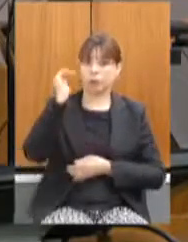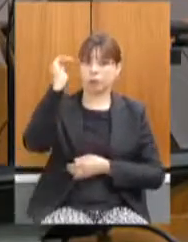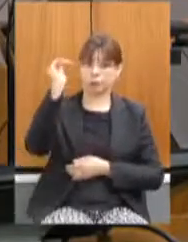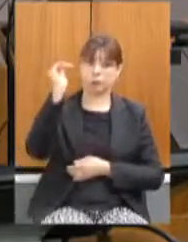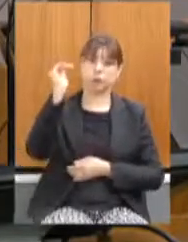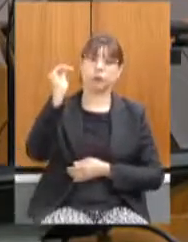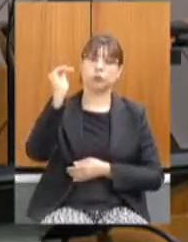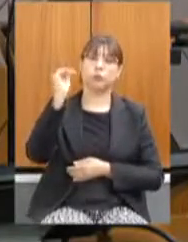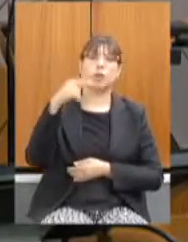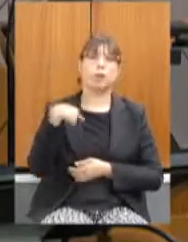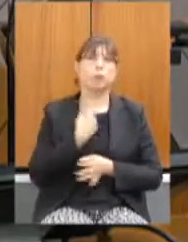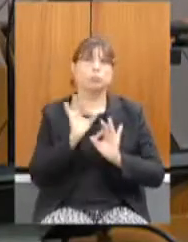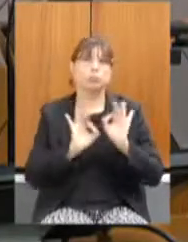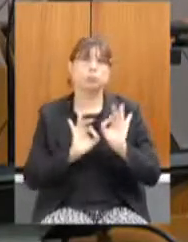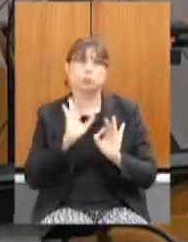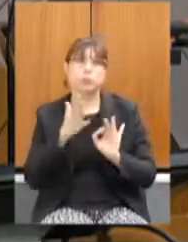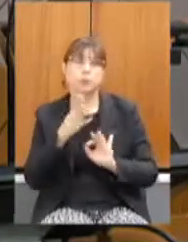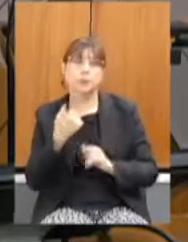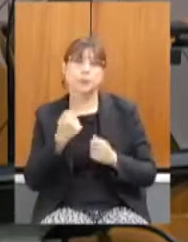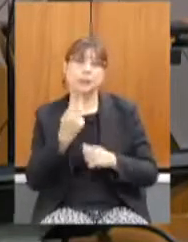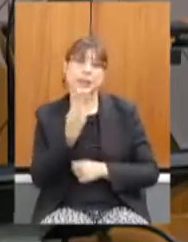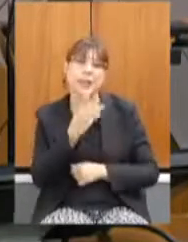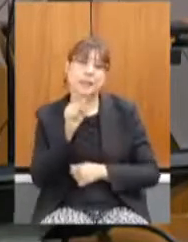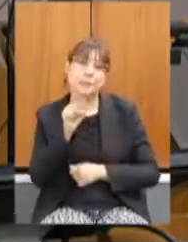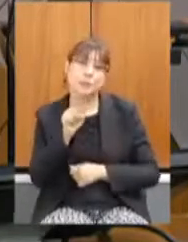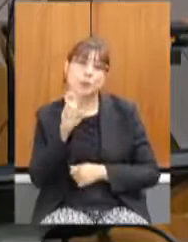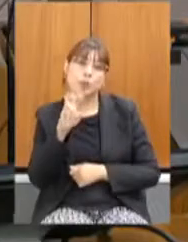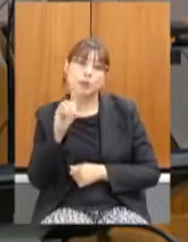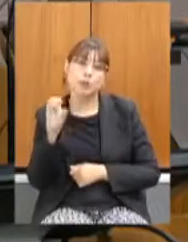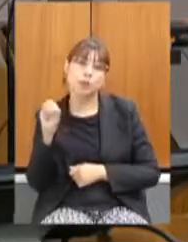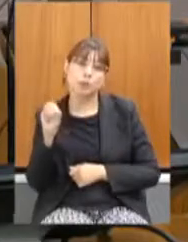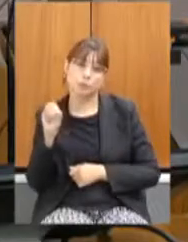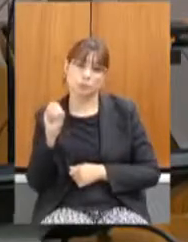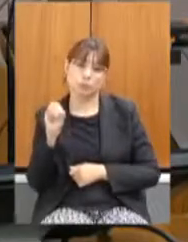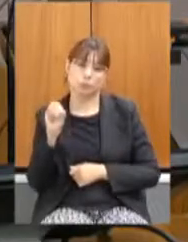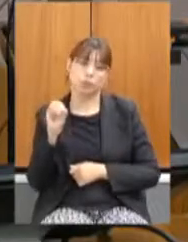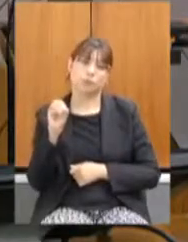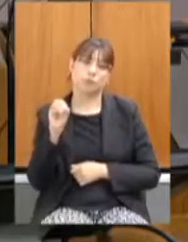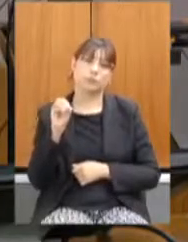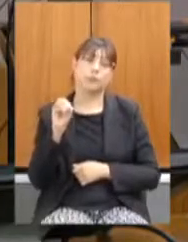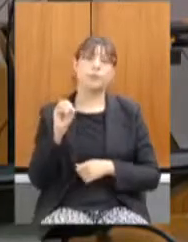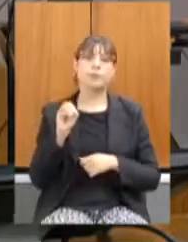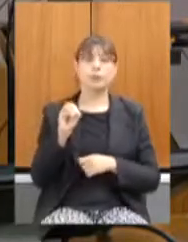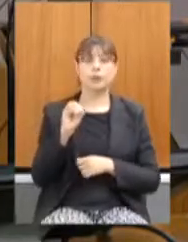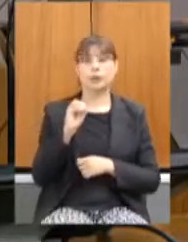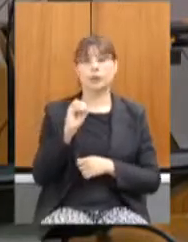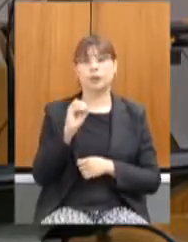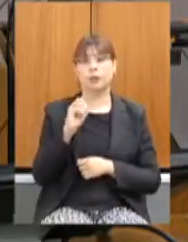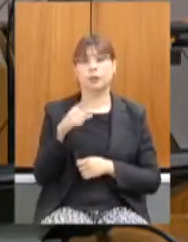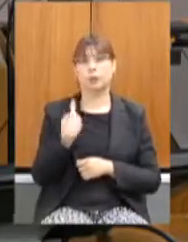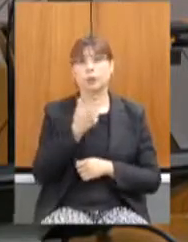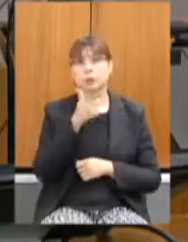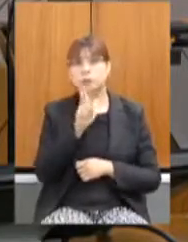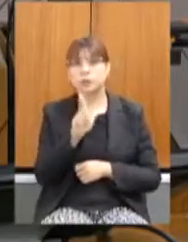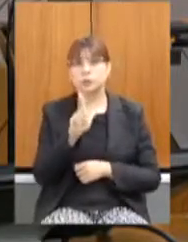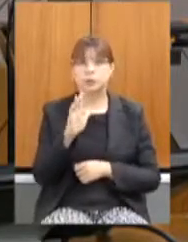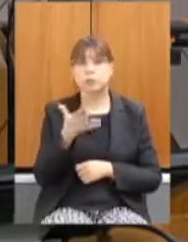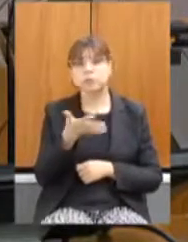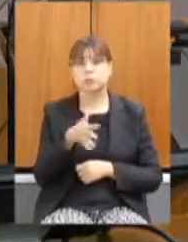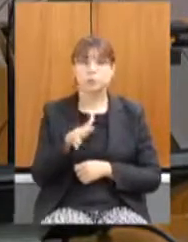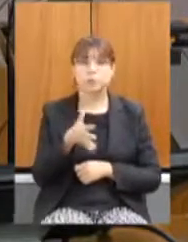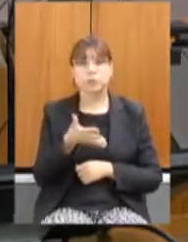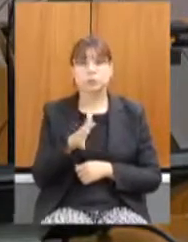Projeção de que seriam necessários em torno de 3.500 leitos sendo que nós atingimos no pico da na